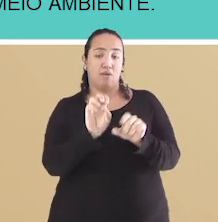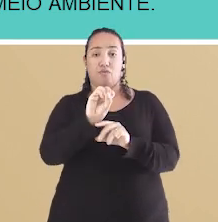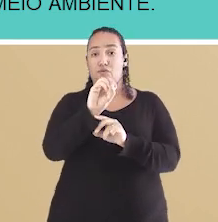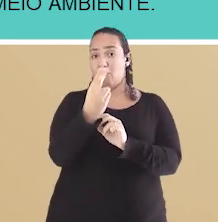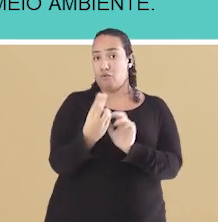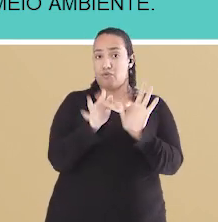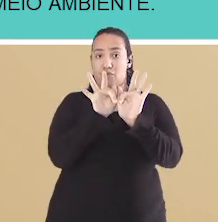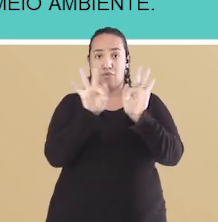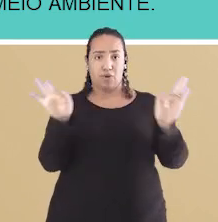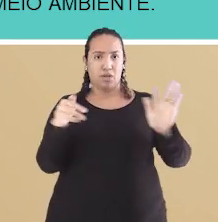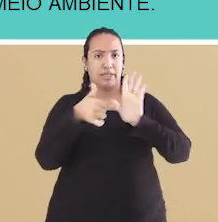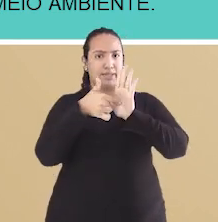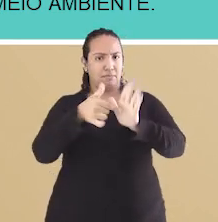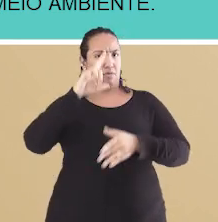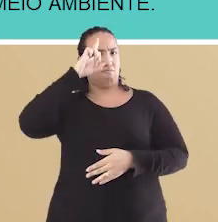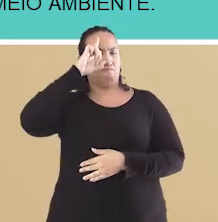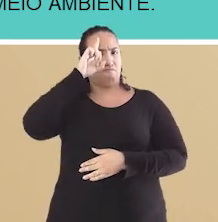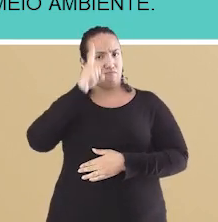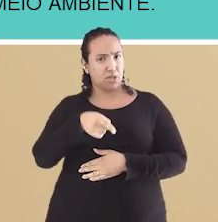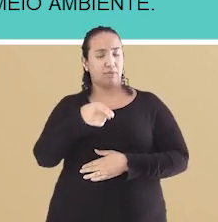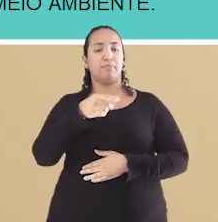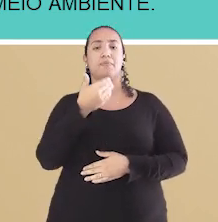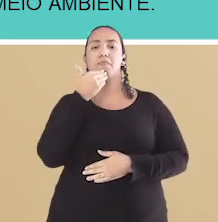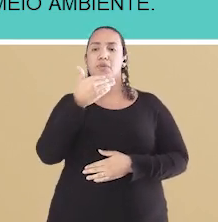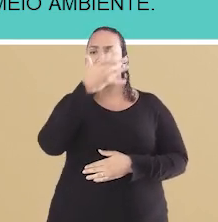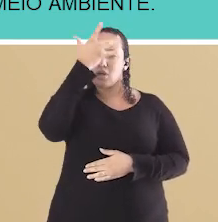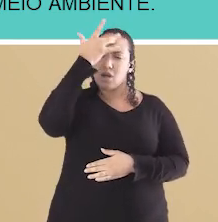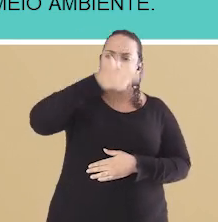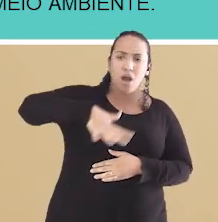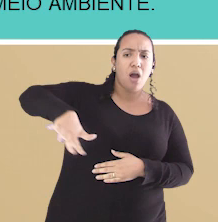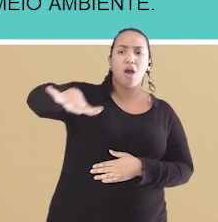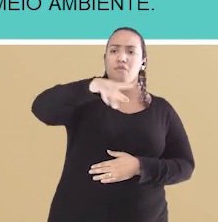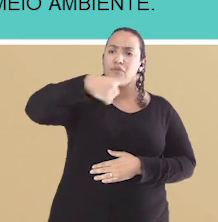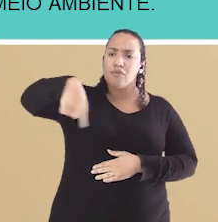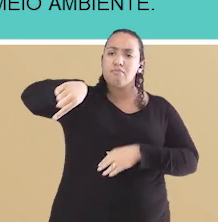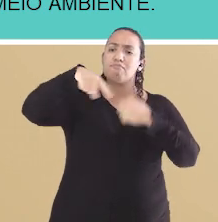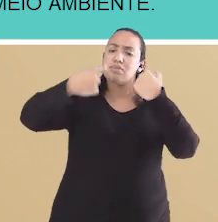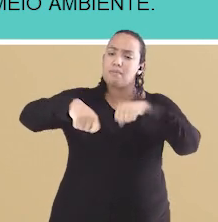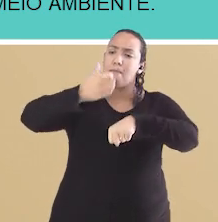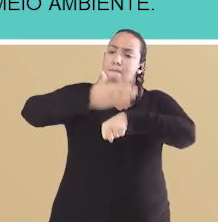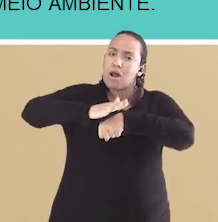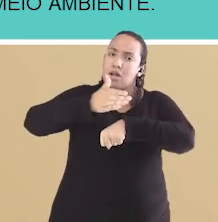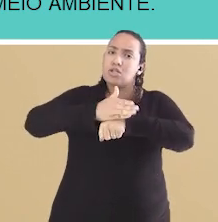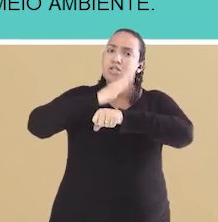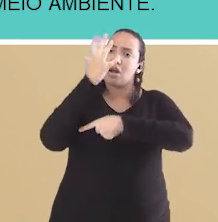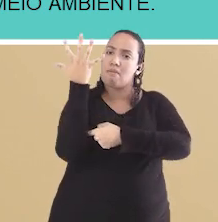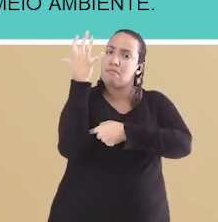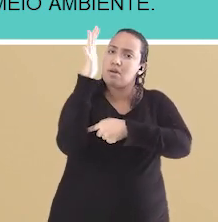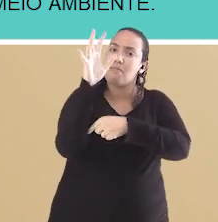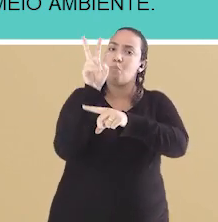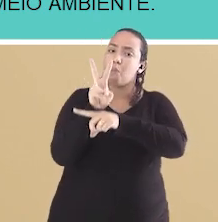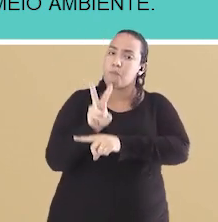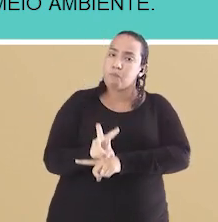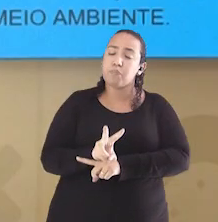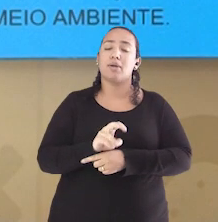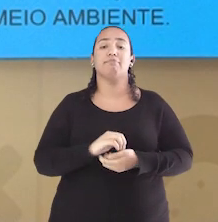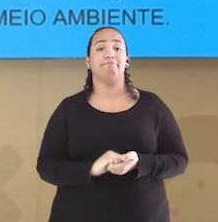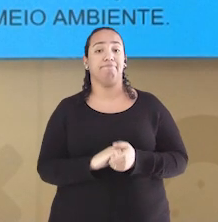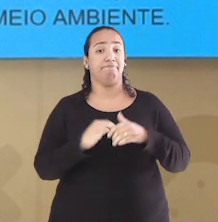ou frases que indiquem ordem, convidando o público a praticar a preservação e o cuidado com o meio